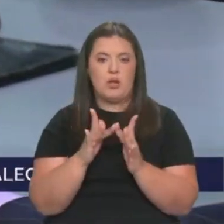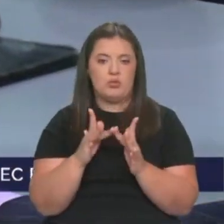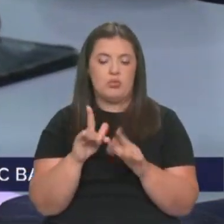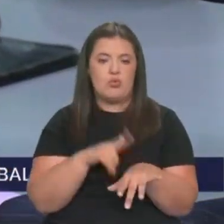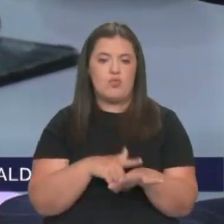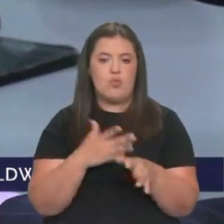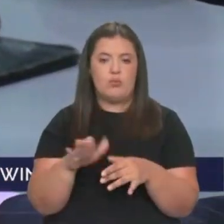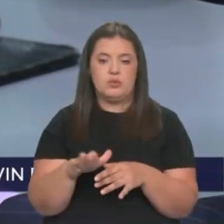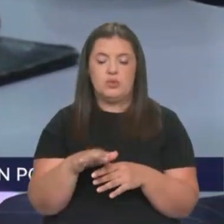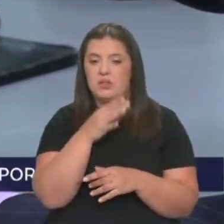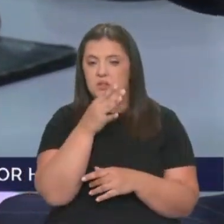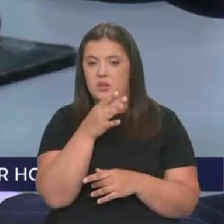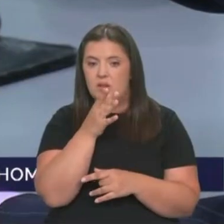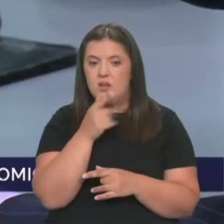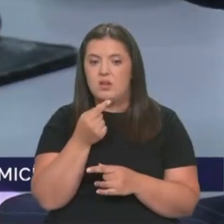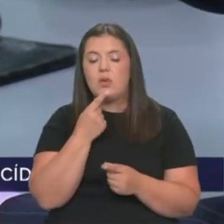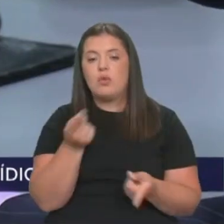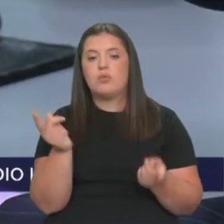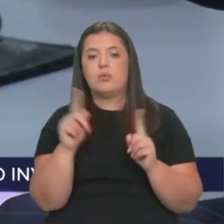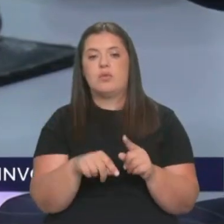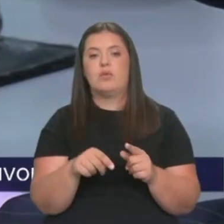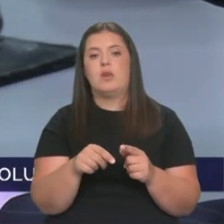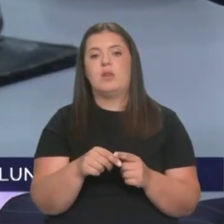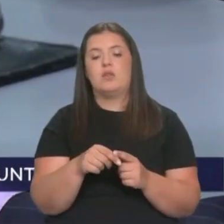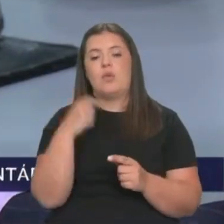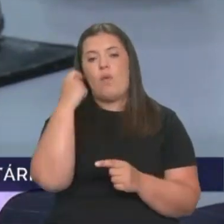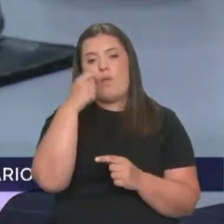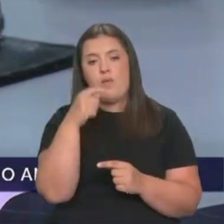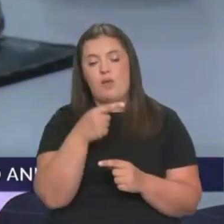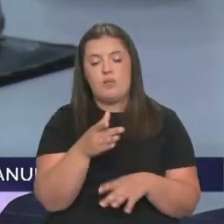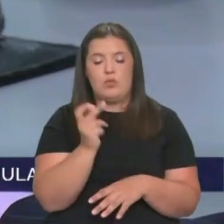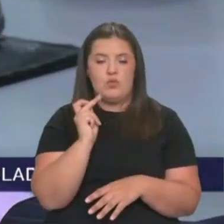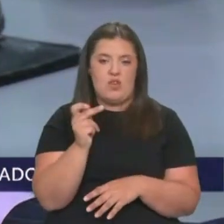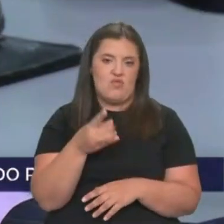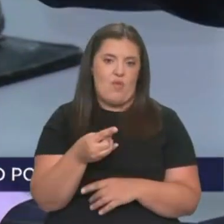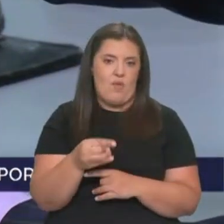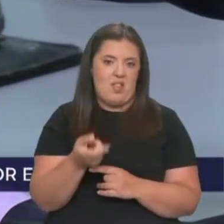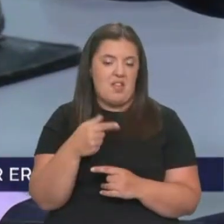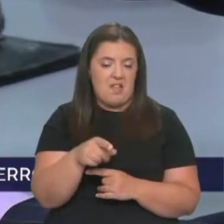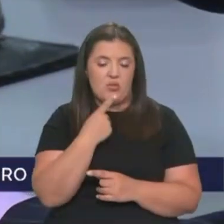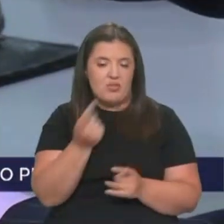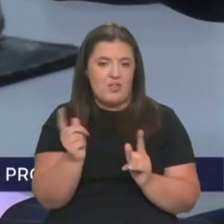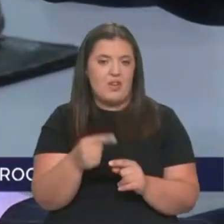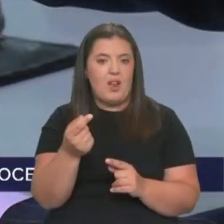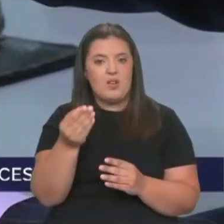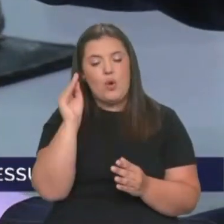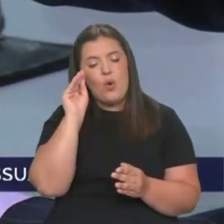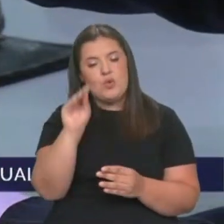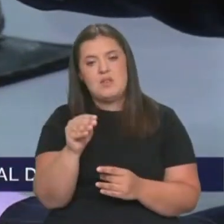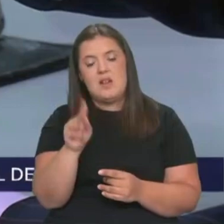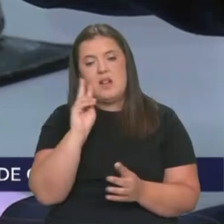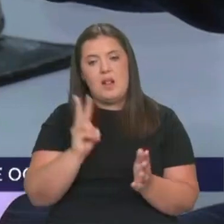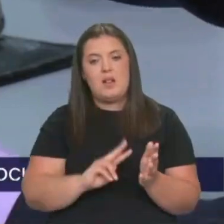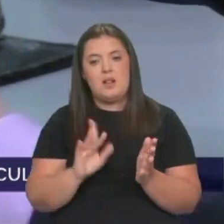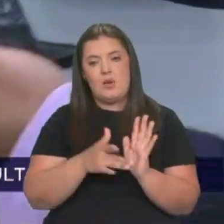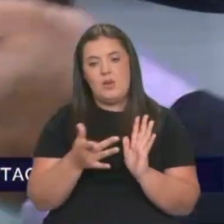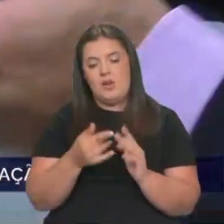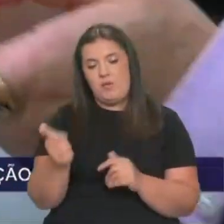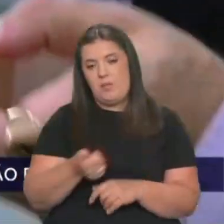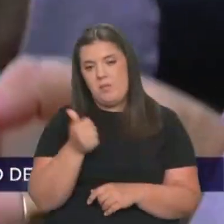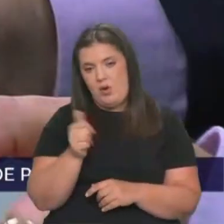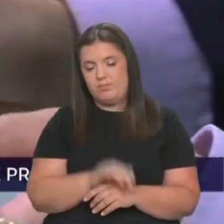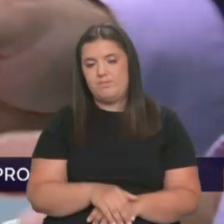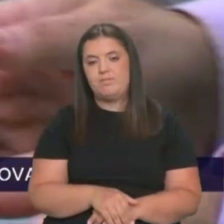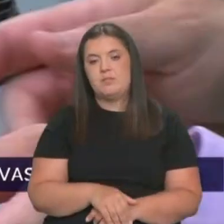numa altura em que se diz que vai haver um remake do filme da década de 90 e, portanto, aconselho a ler primeiro o livro, que é muito mais rico do que o filme